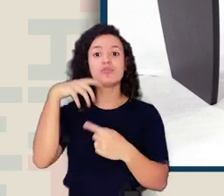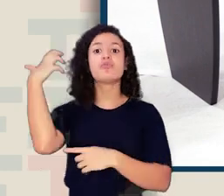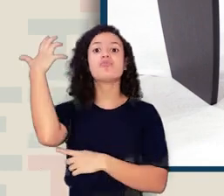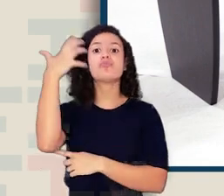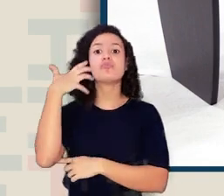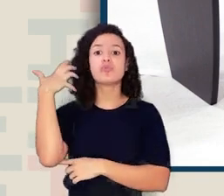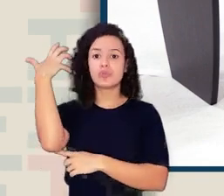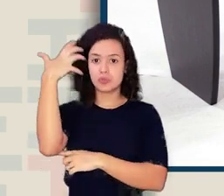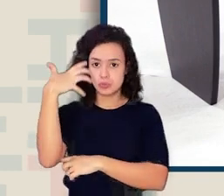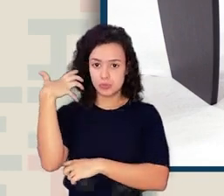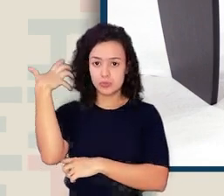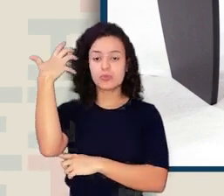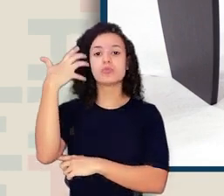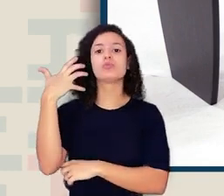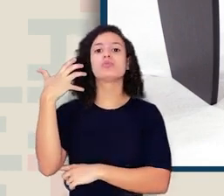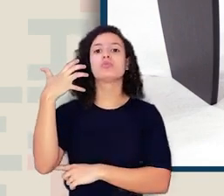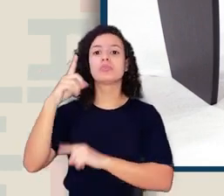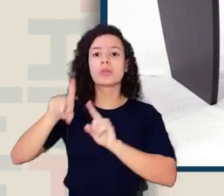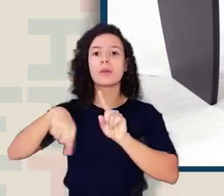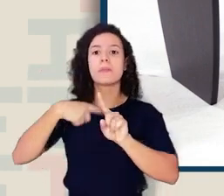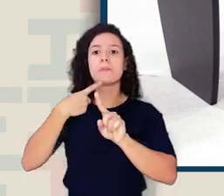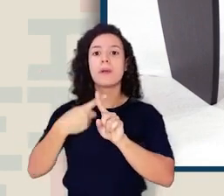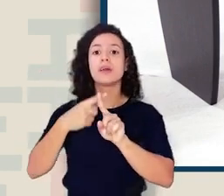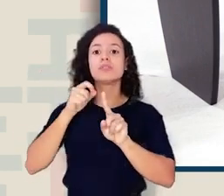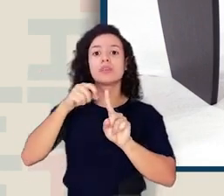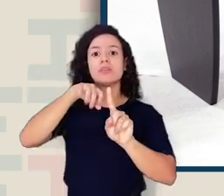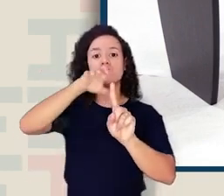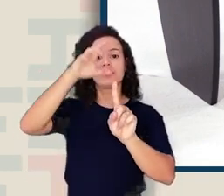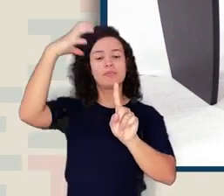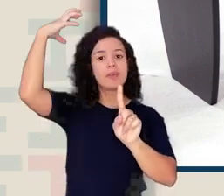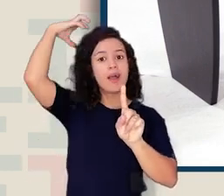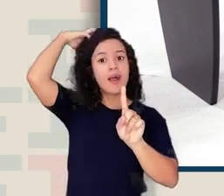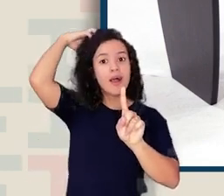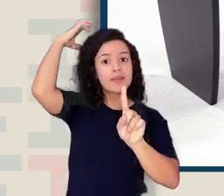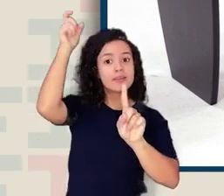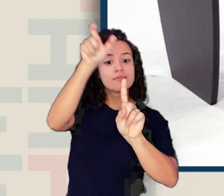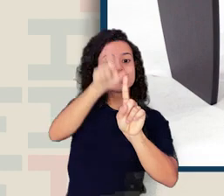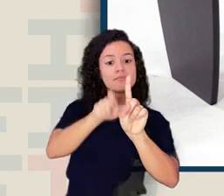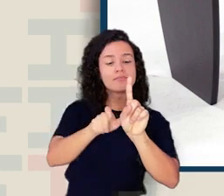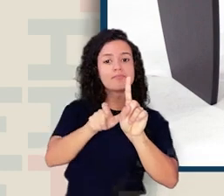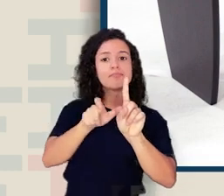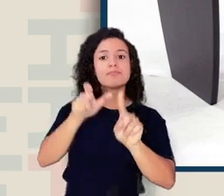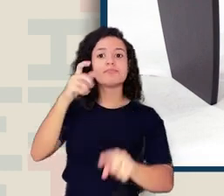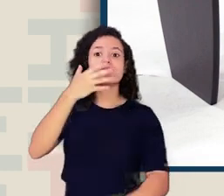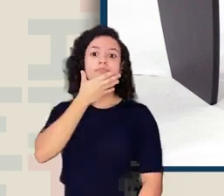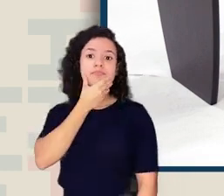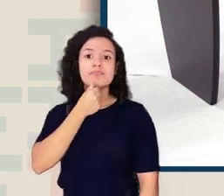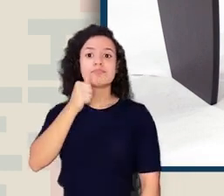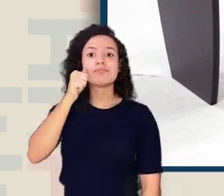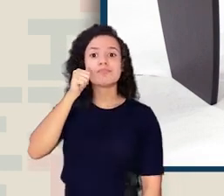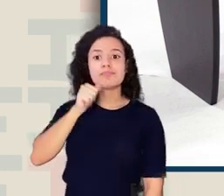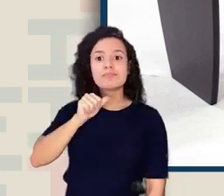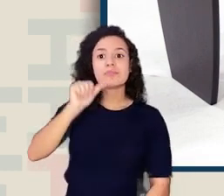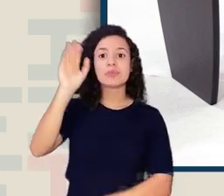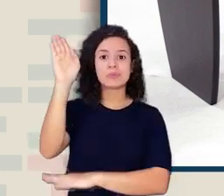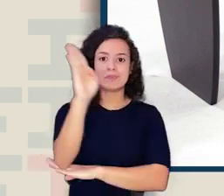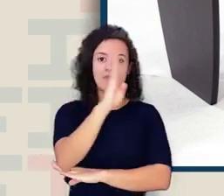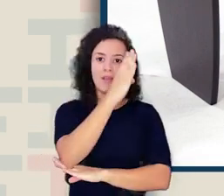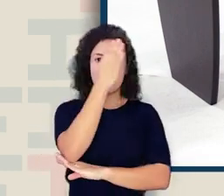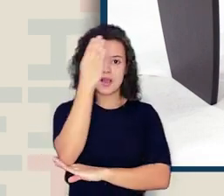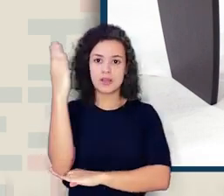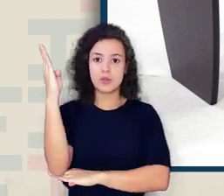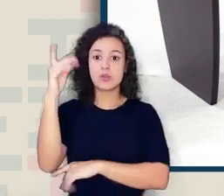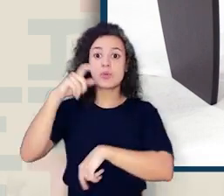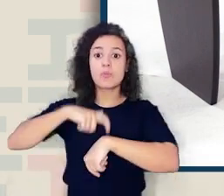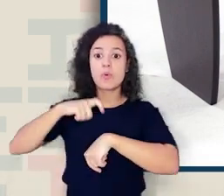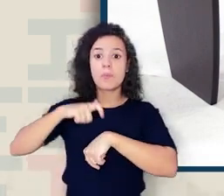finalidade musical com o desenvolvimento das rainhas e reis do nosso maracatu cearense. Então, é no momento